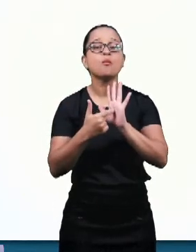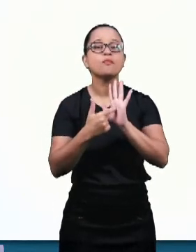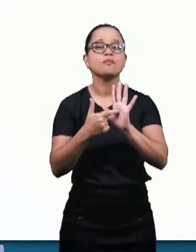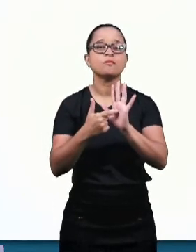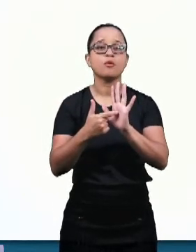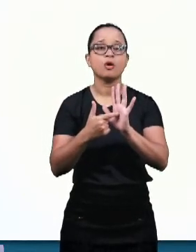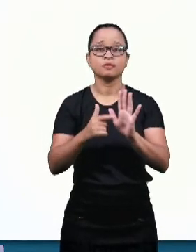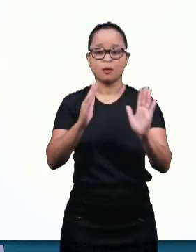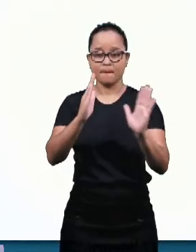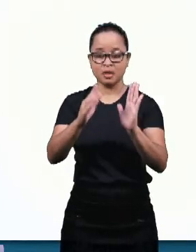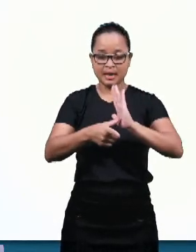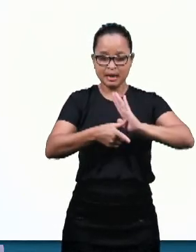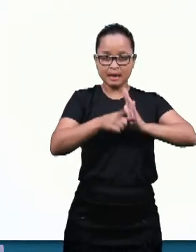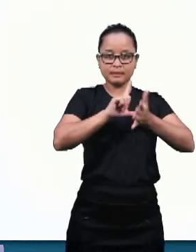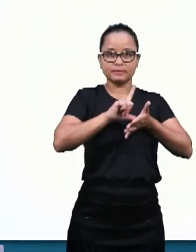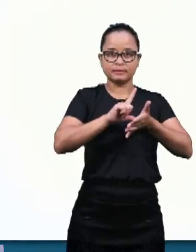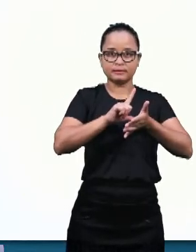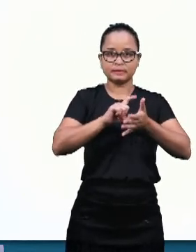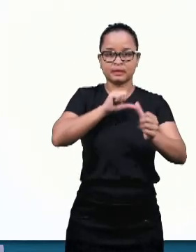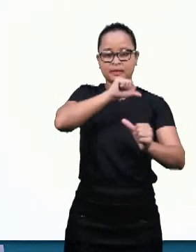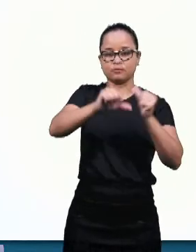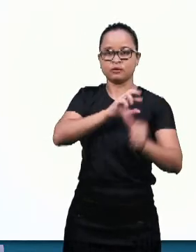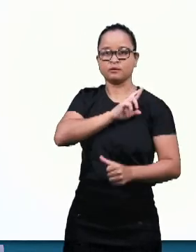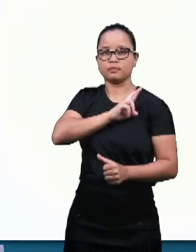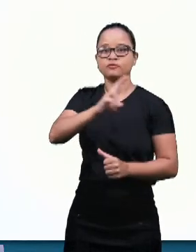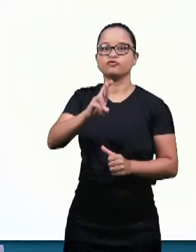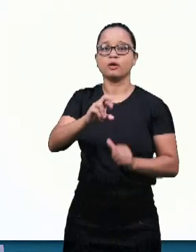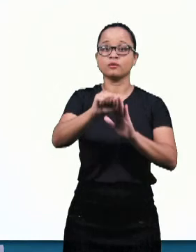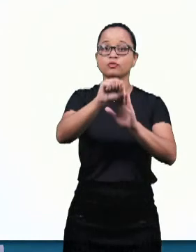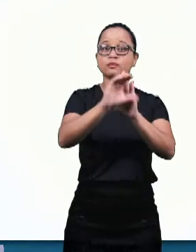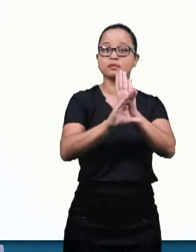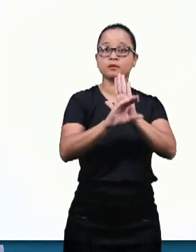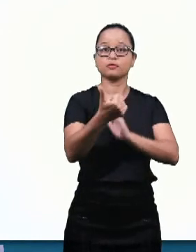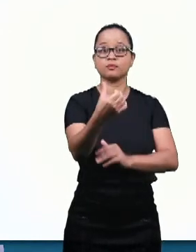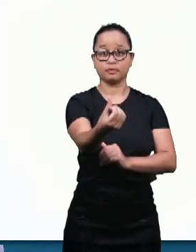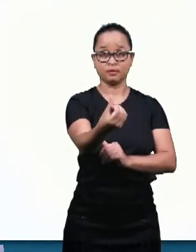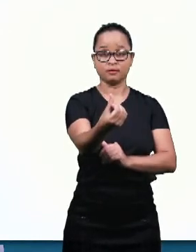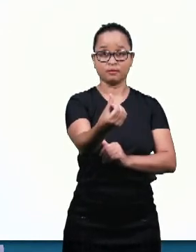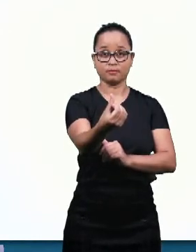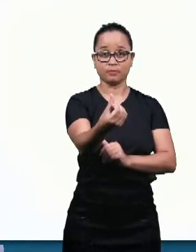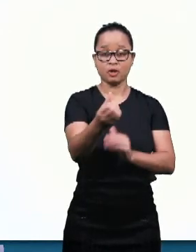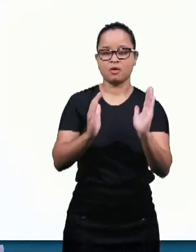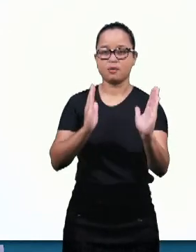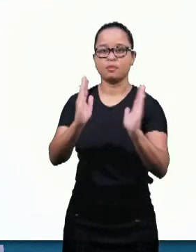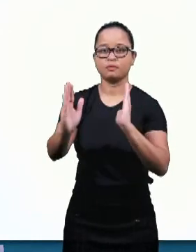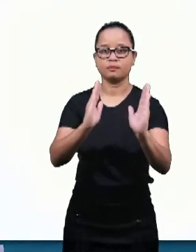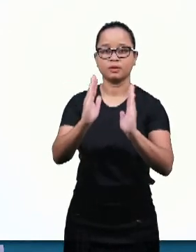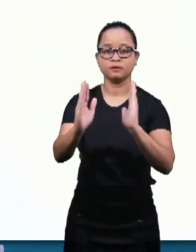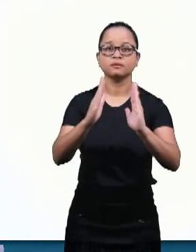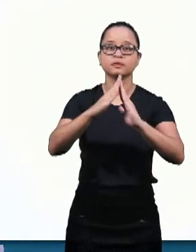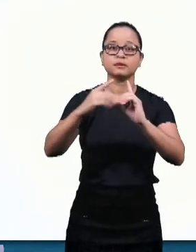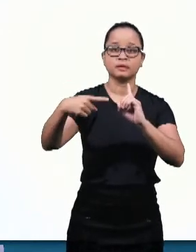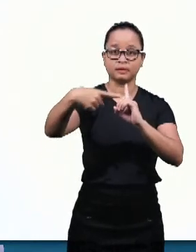reforma religiosa do século XVI, no período da igreja de Sardes,